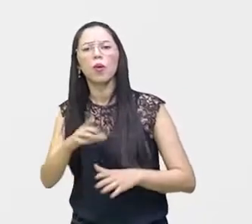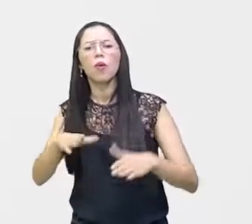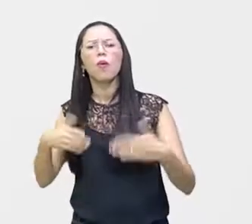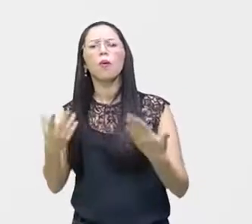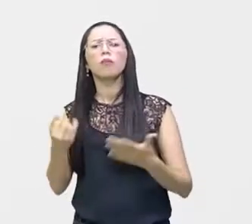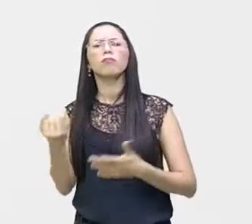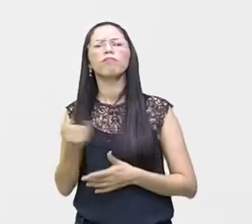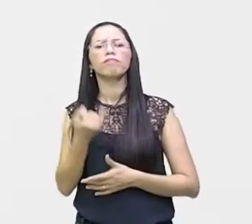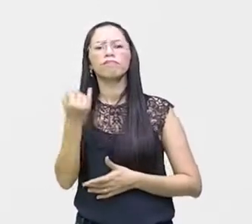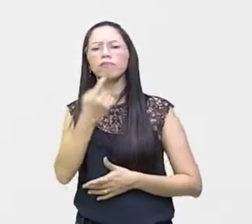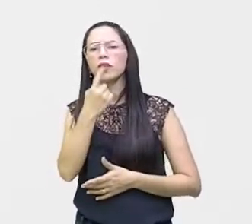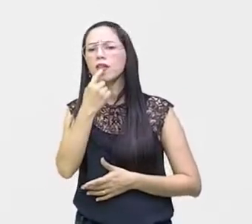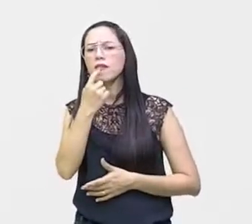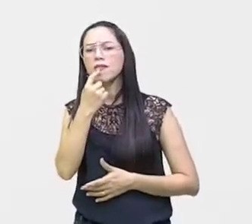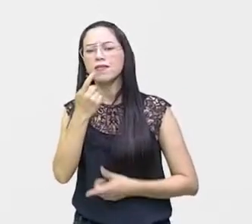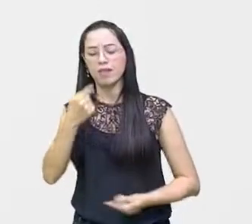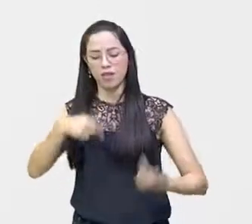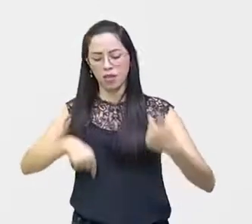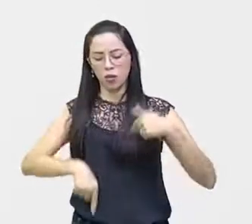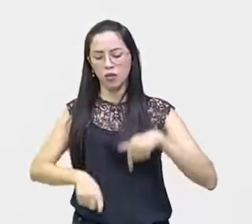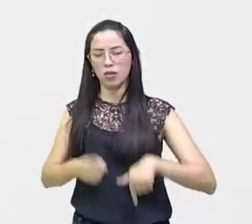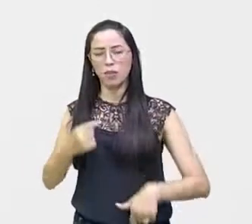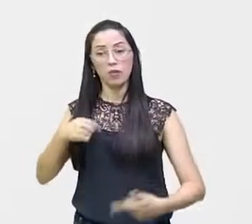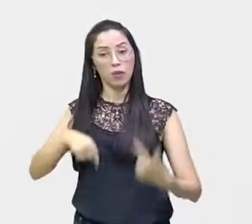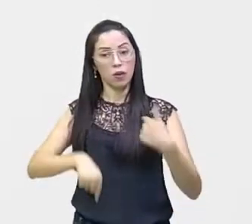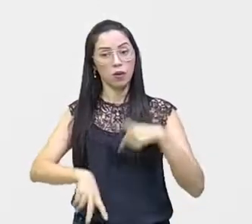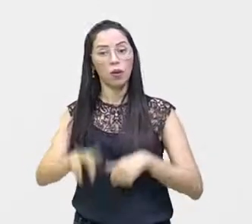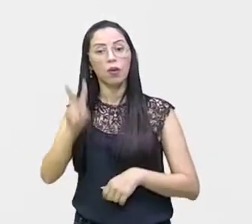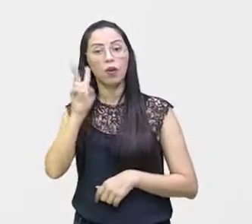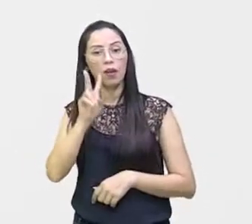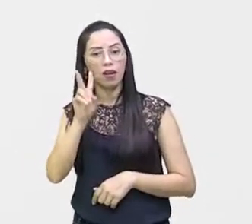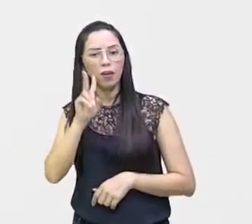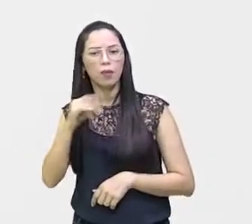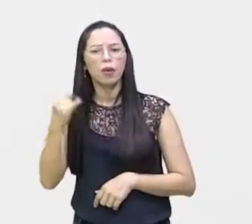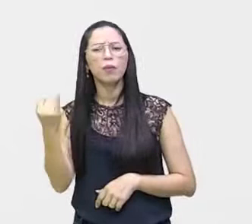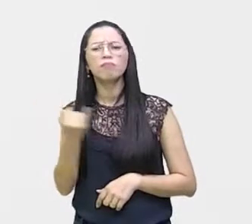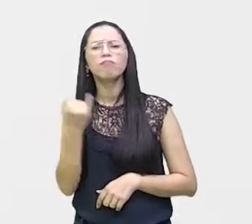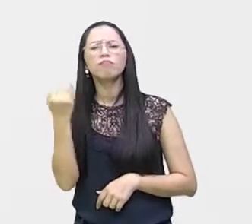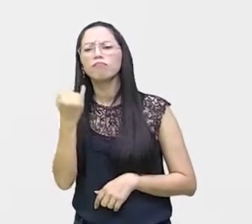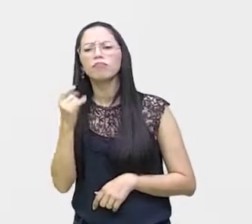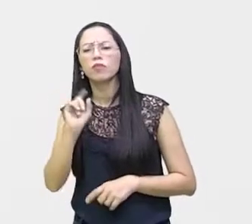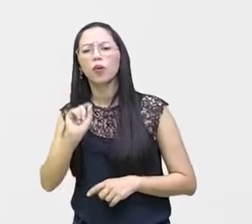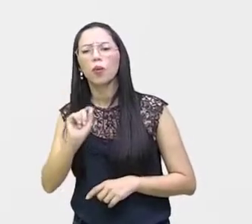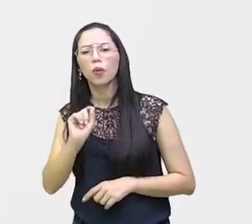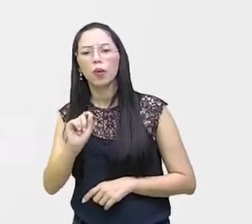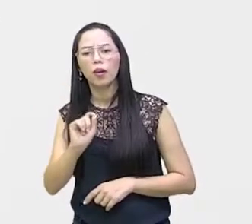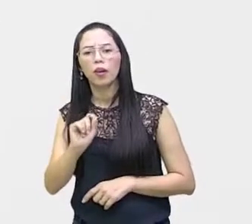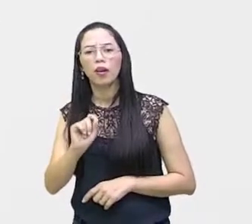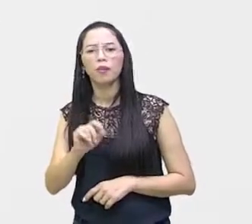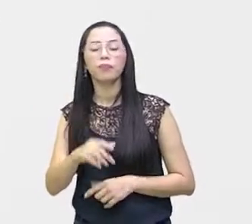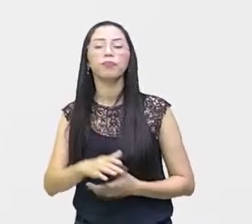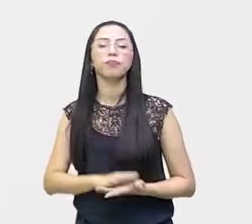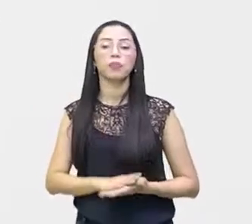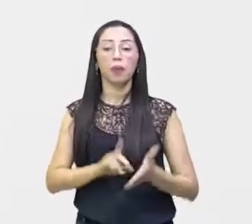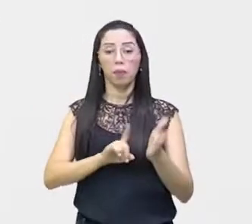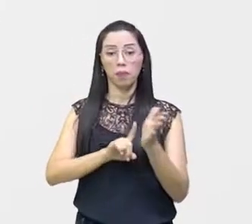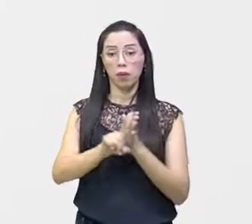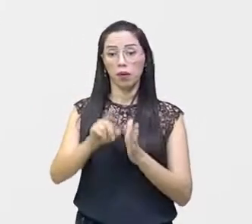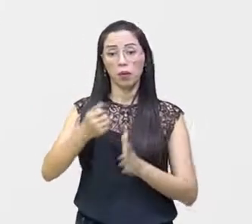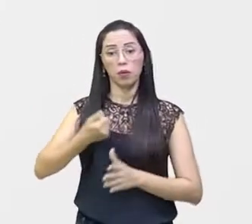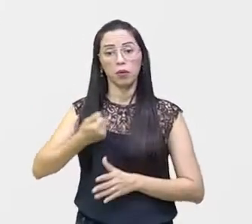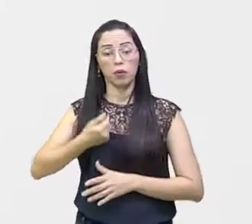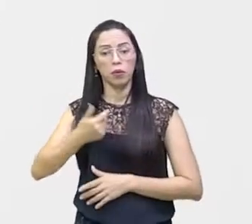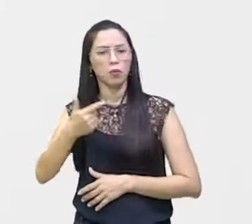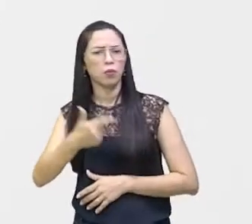no sistema circulatório? Lembra que nós vimos? Então, agora vamos para o número 2.